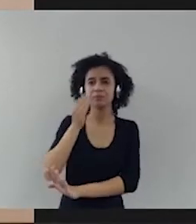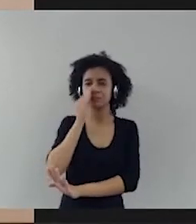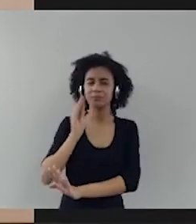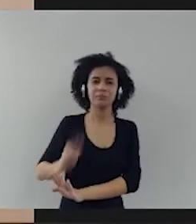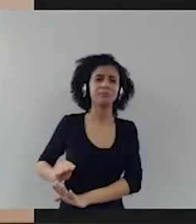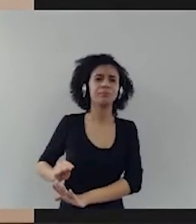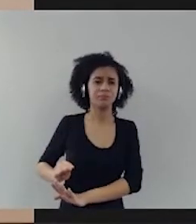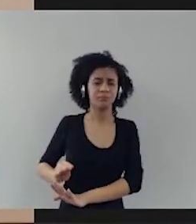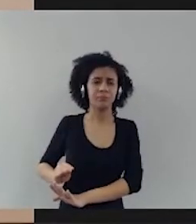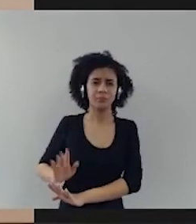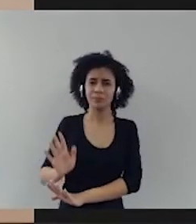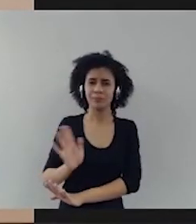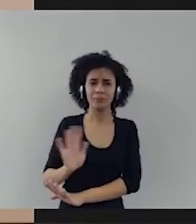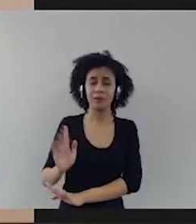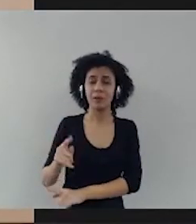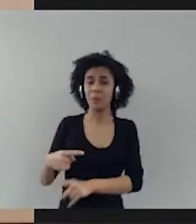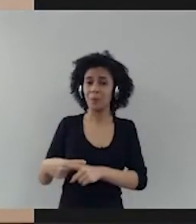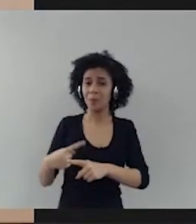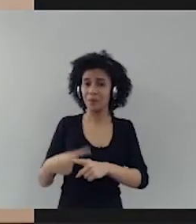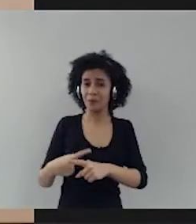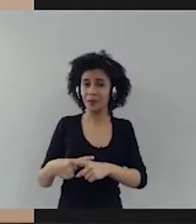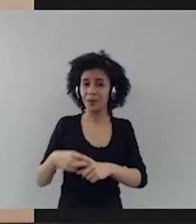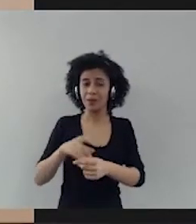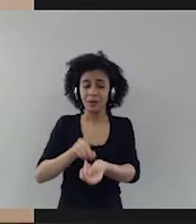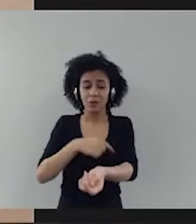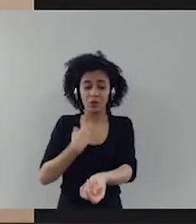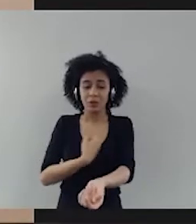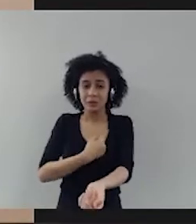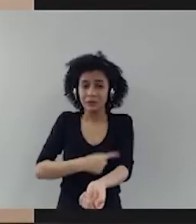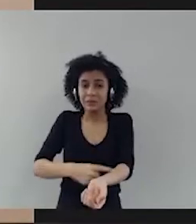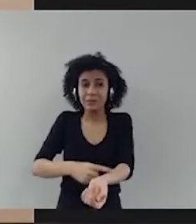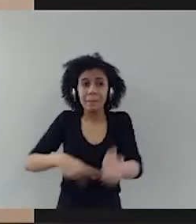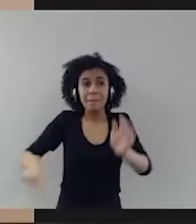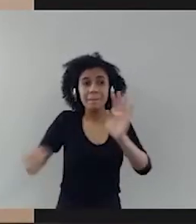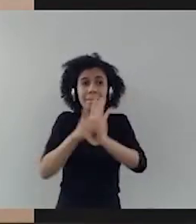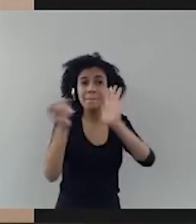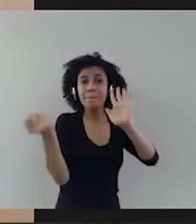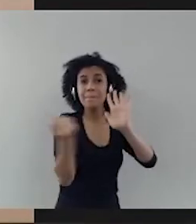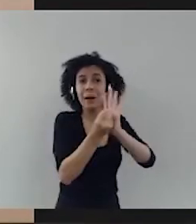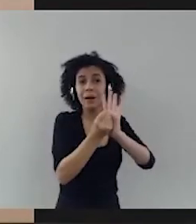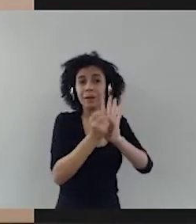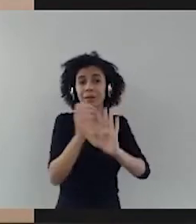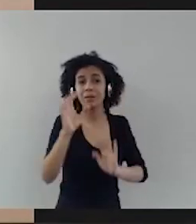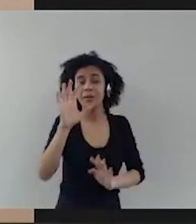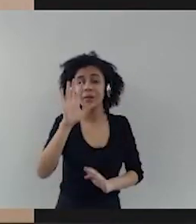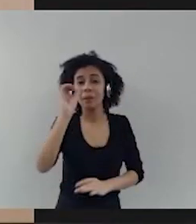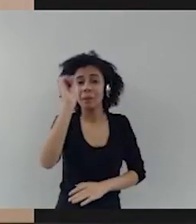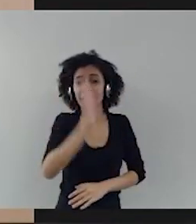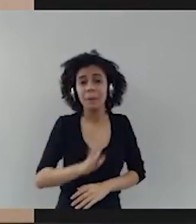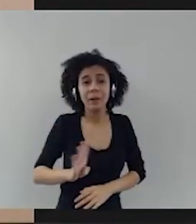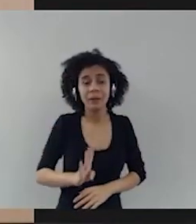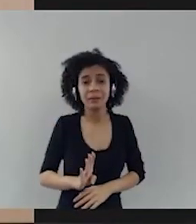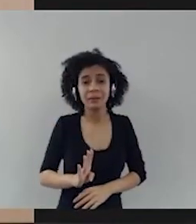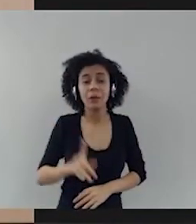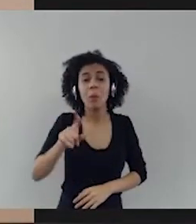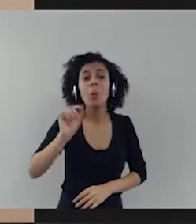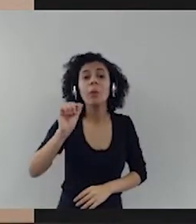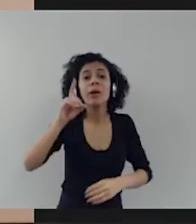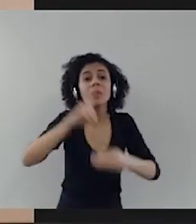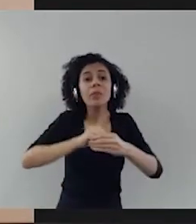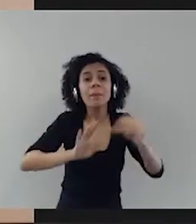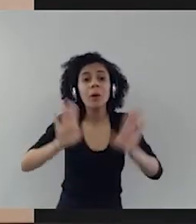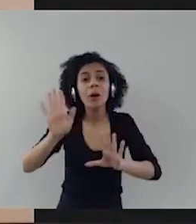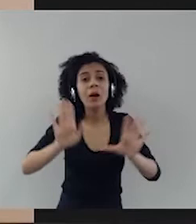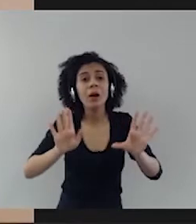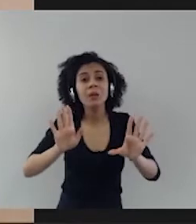não é, porque, na verdade, no DNA do nosso Estado brasileiro, o Estado social republicano e democrático, que